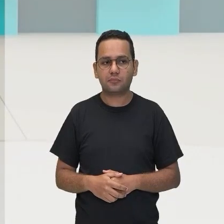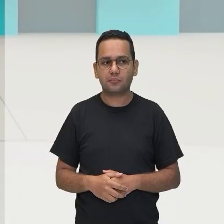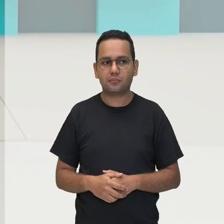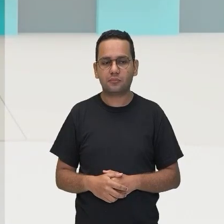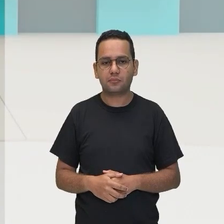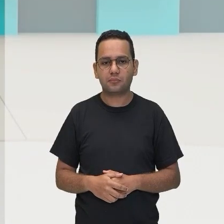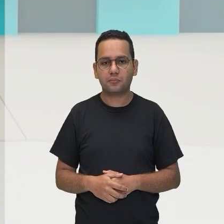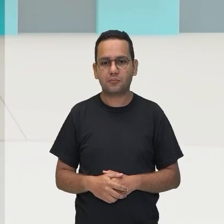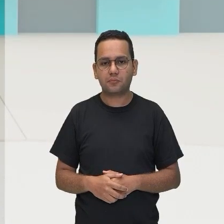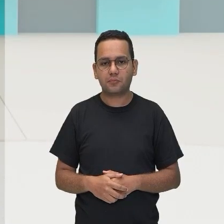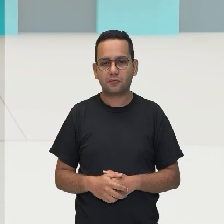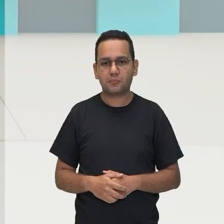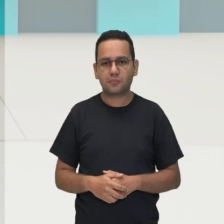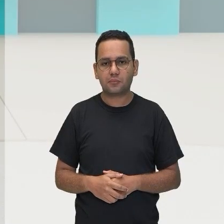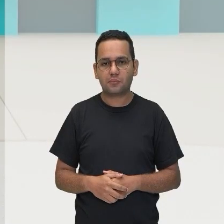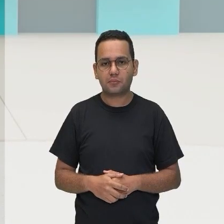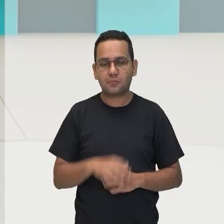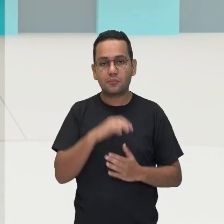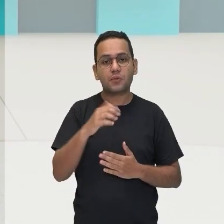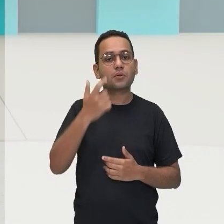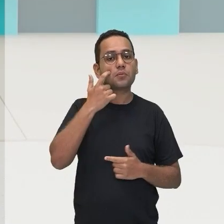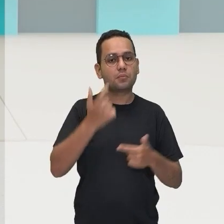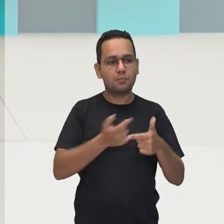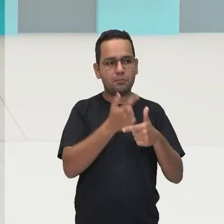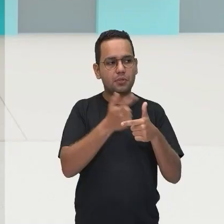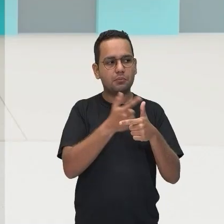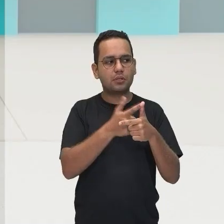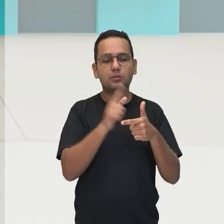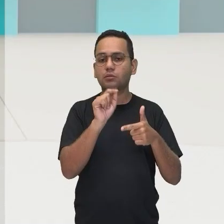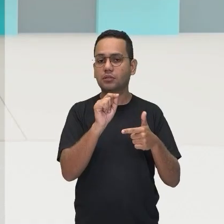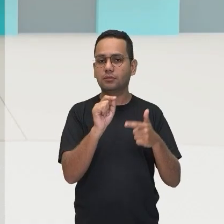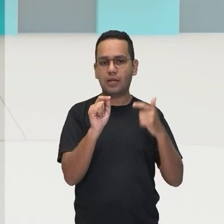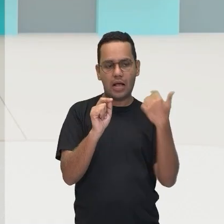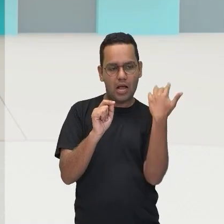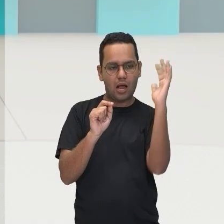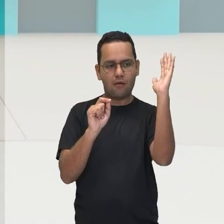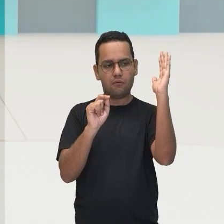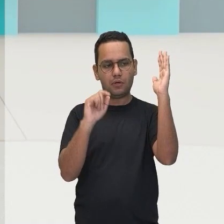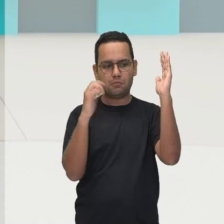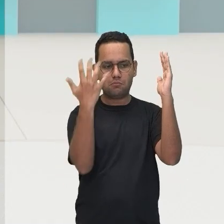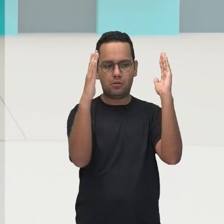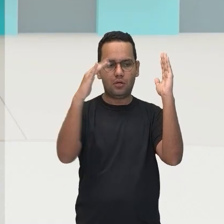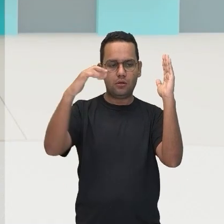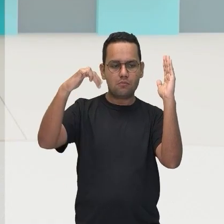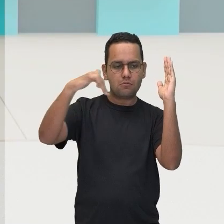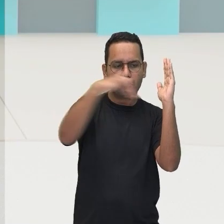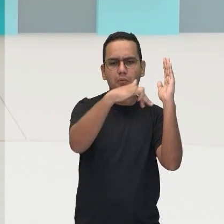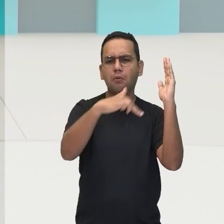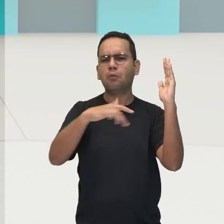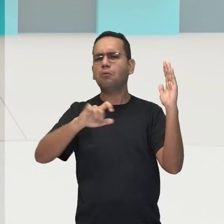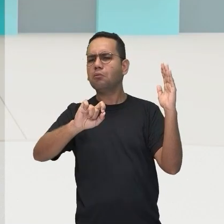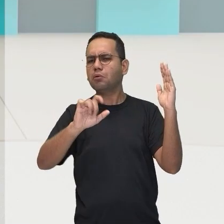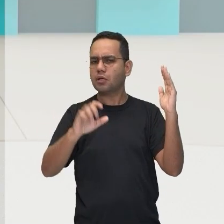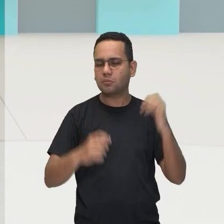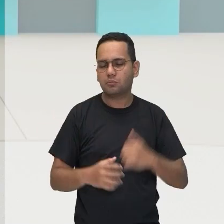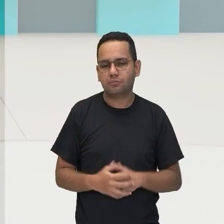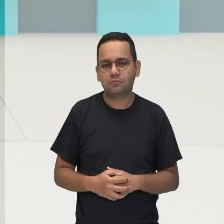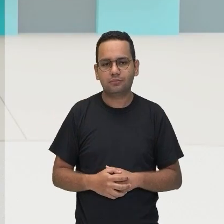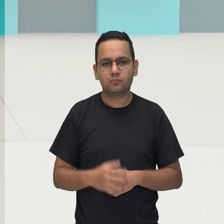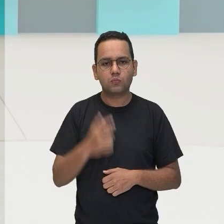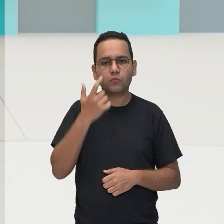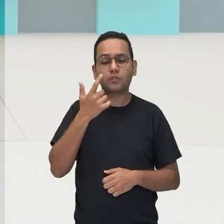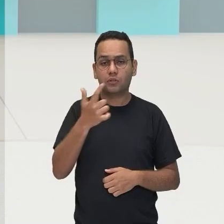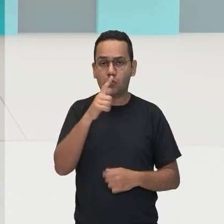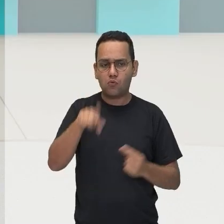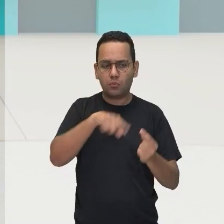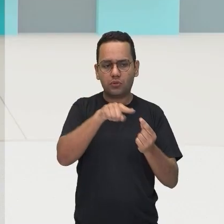Bem, começamos aqui com o arvorismo. No que consiste o arvorismo? O arvorismo é essa prática, né, que tem como